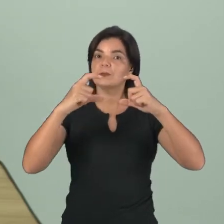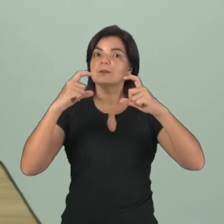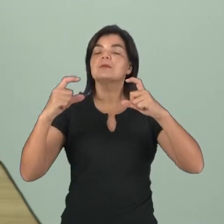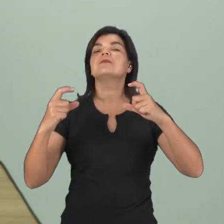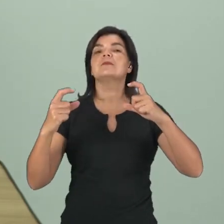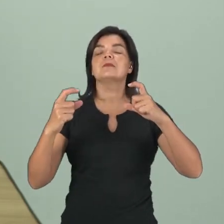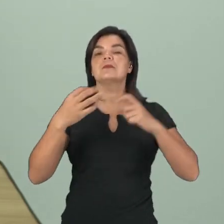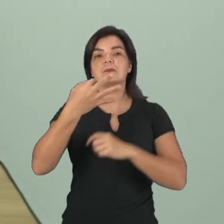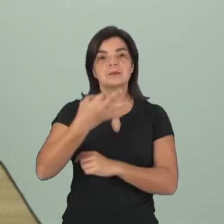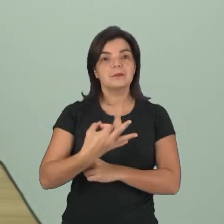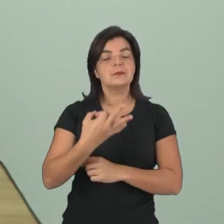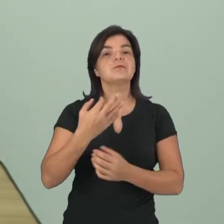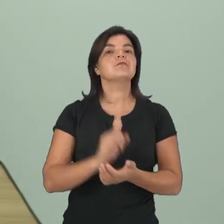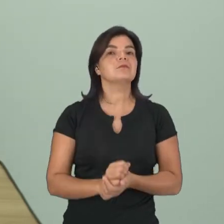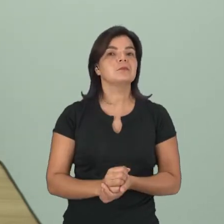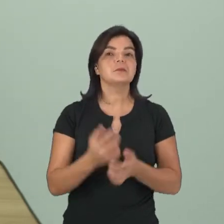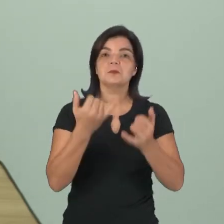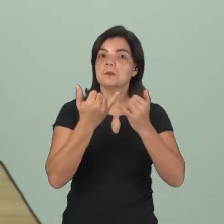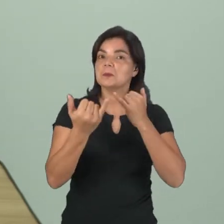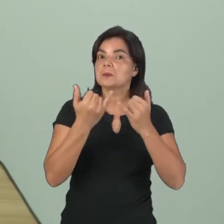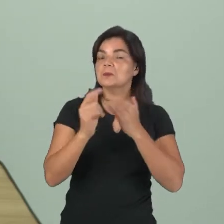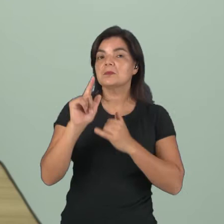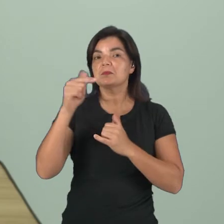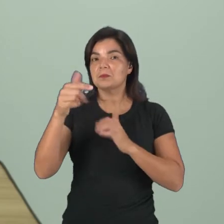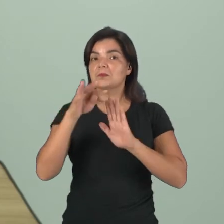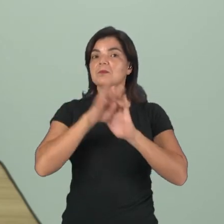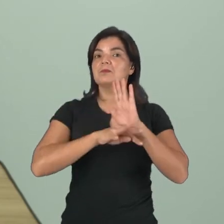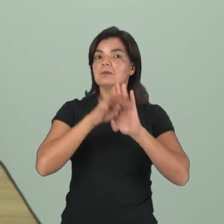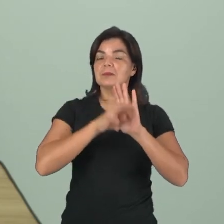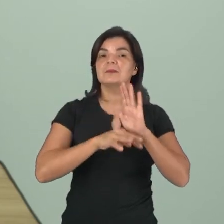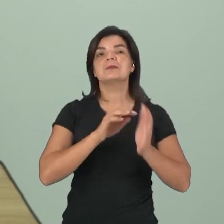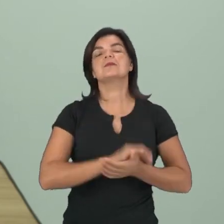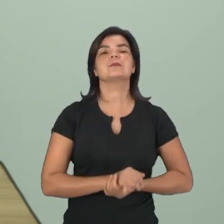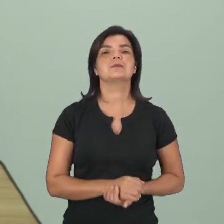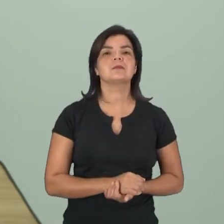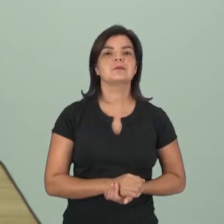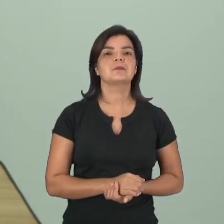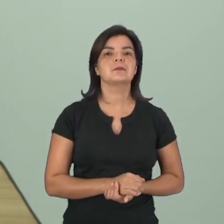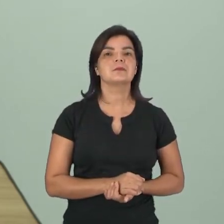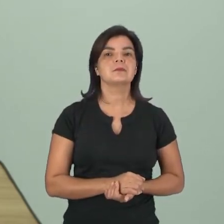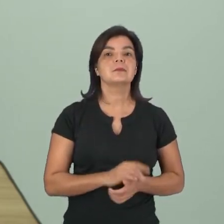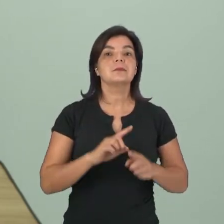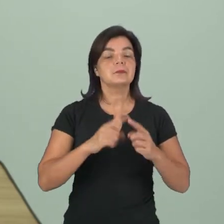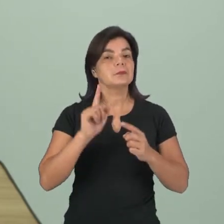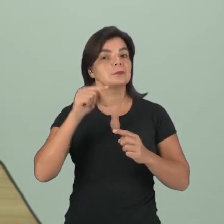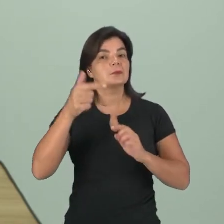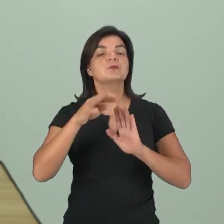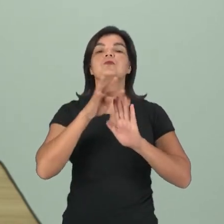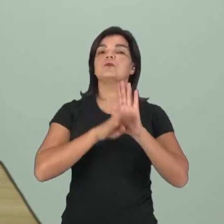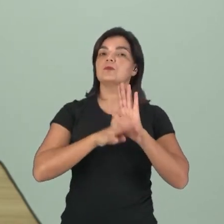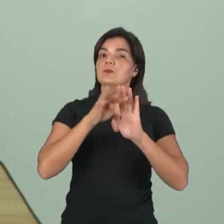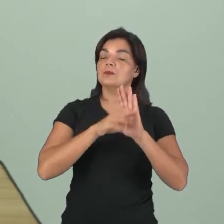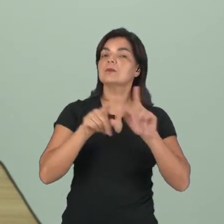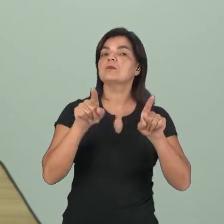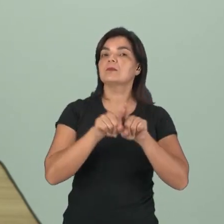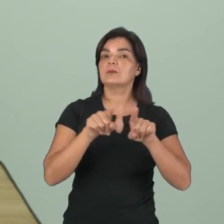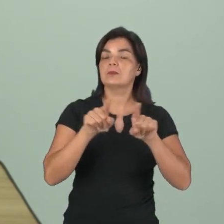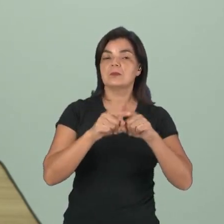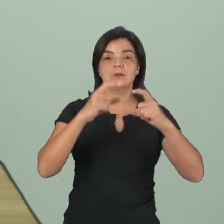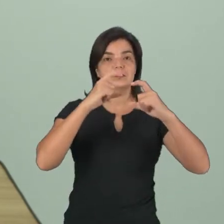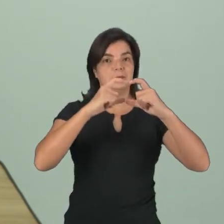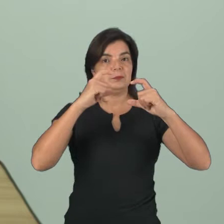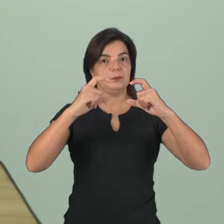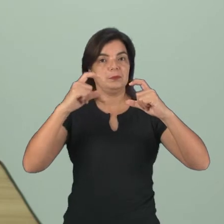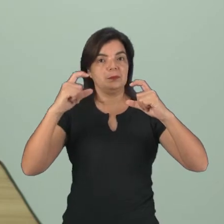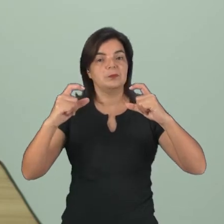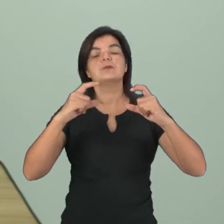quadrinhos, certo? Bem parecido com outro texto. Mas esse outro texto tem mais